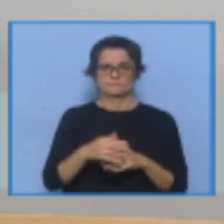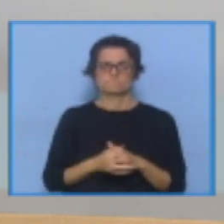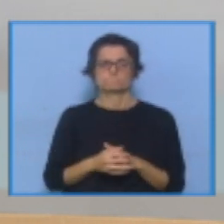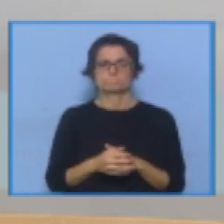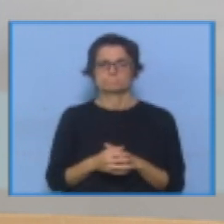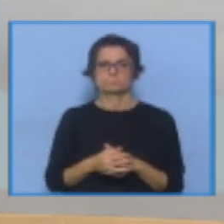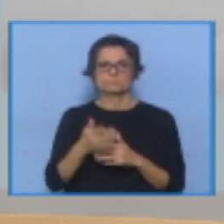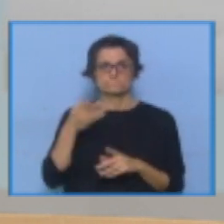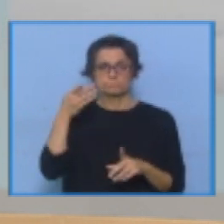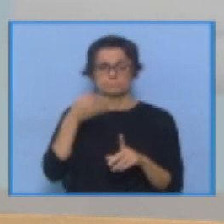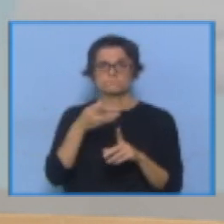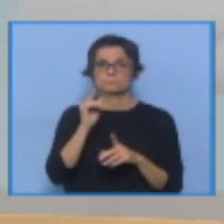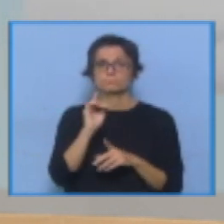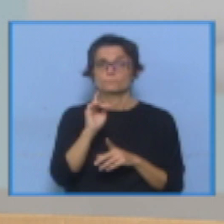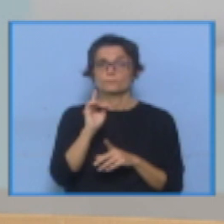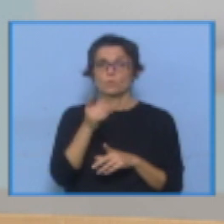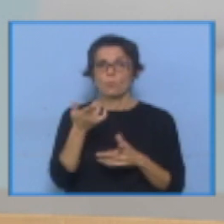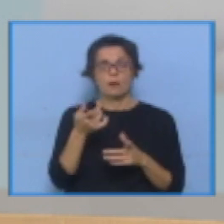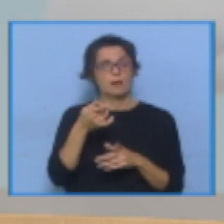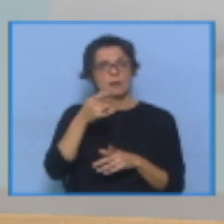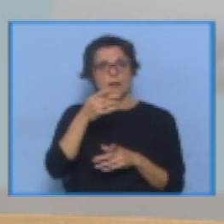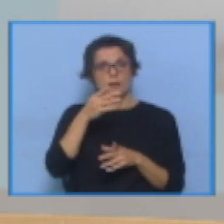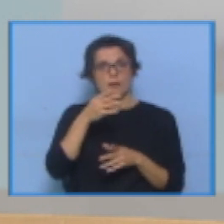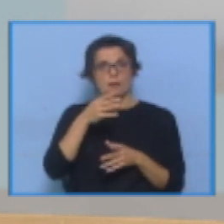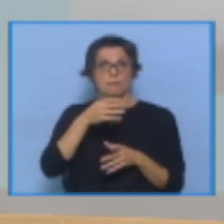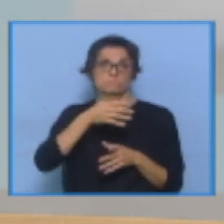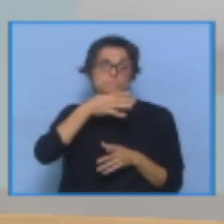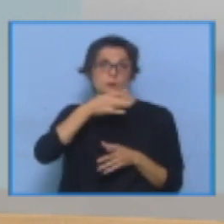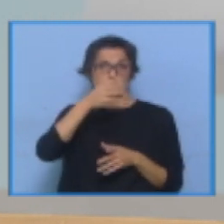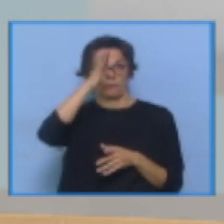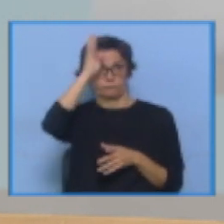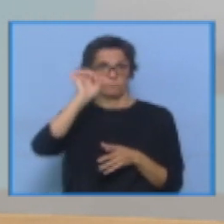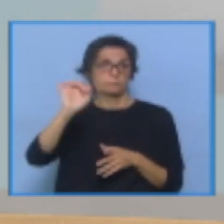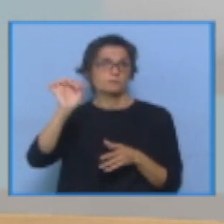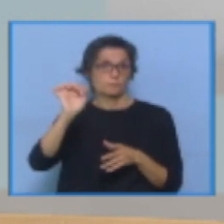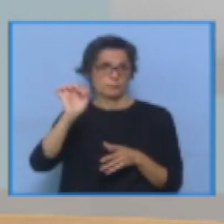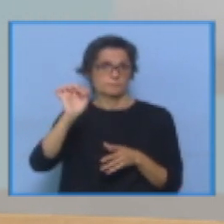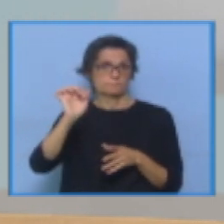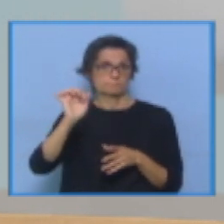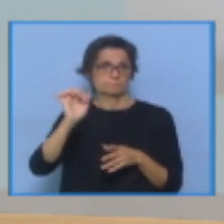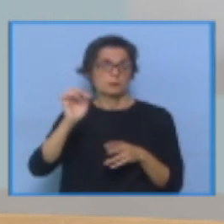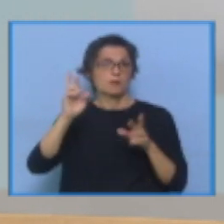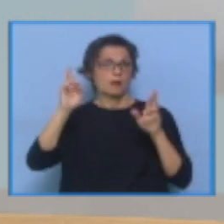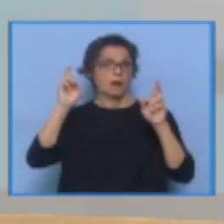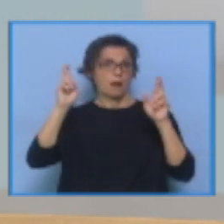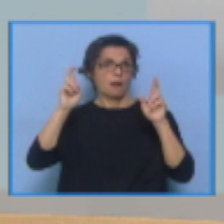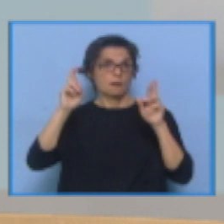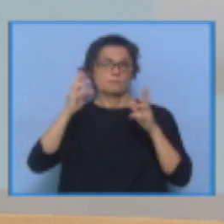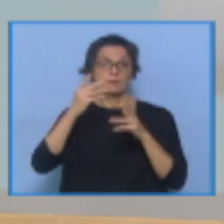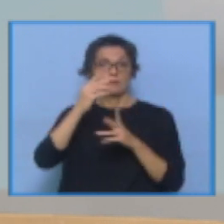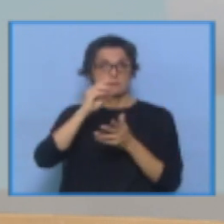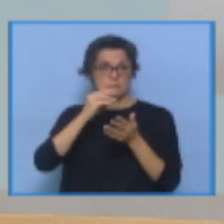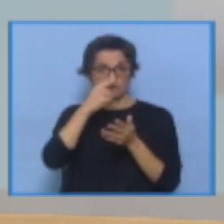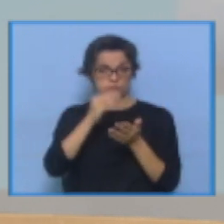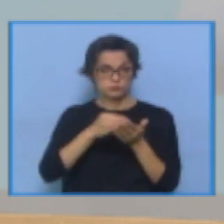E centramos-nos na mensagem do Papa para este dia, que tem por título "A esperança dos pobres jamais se frustrará". Quer